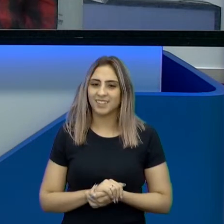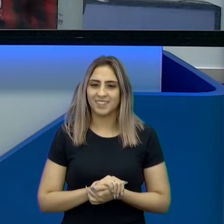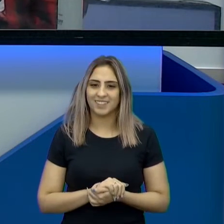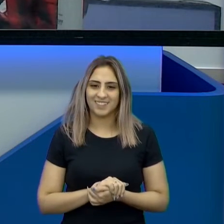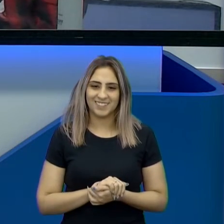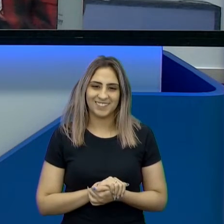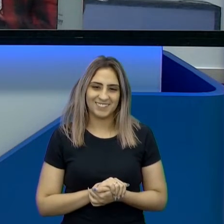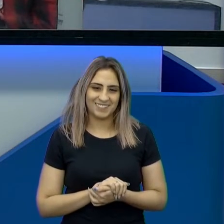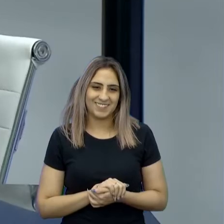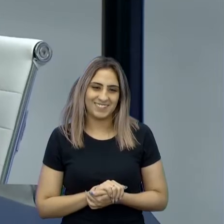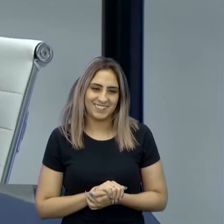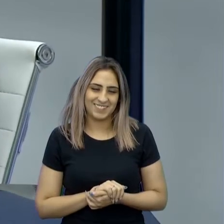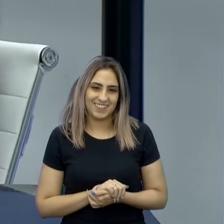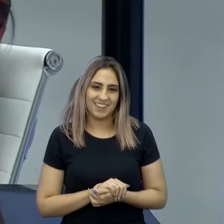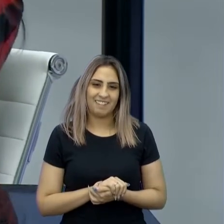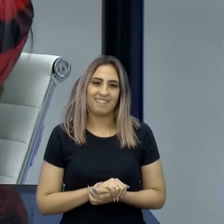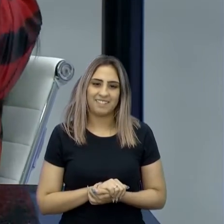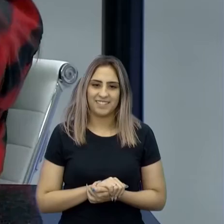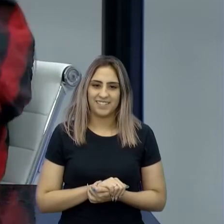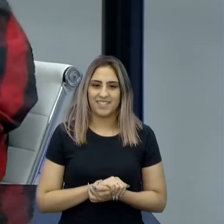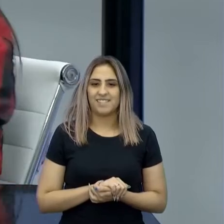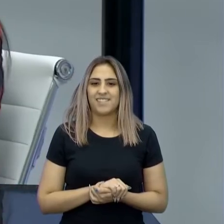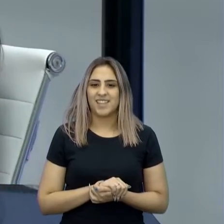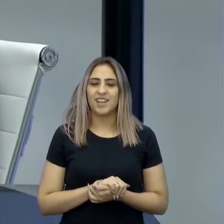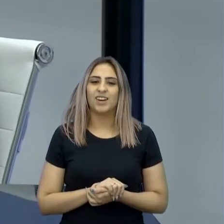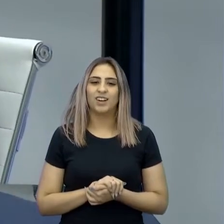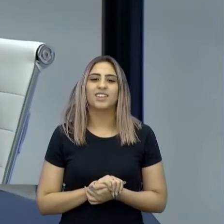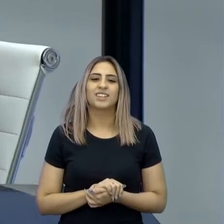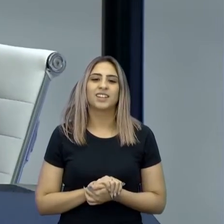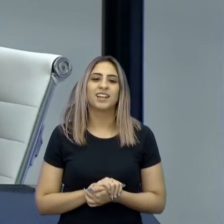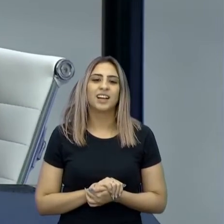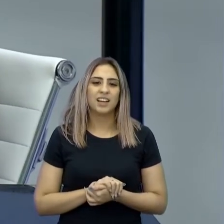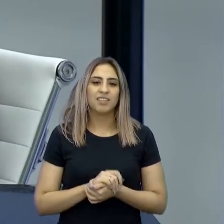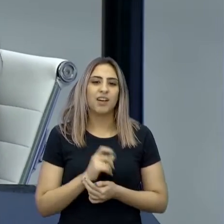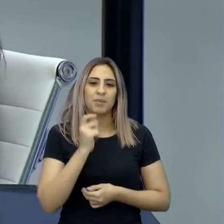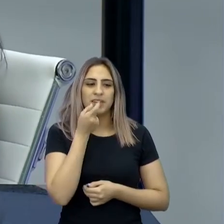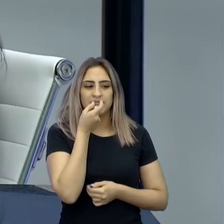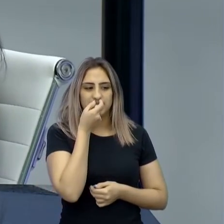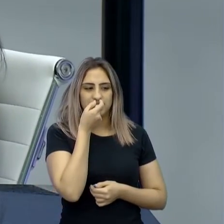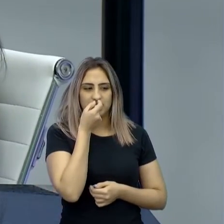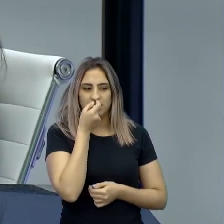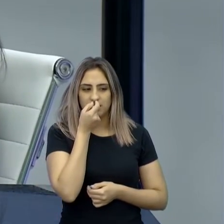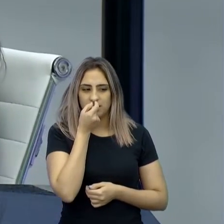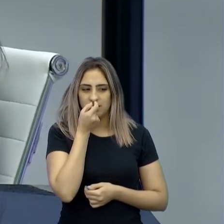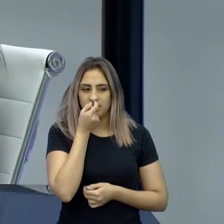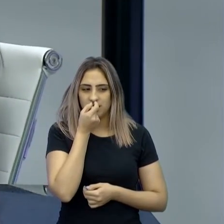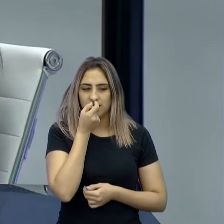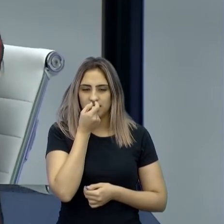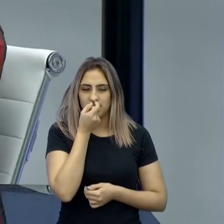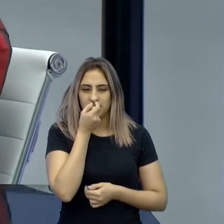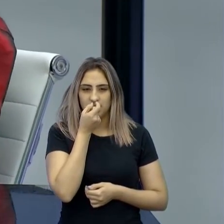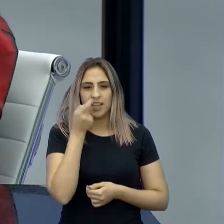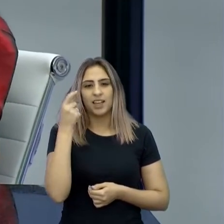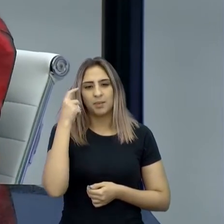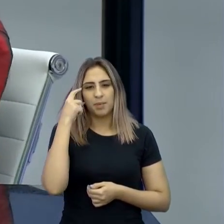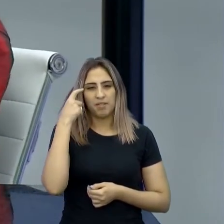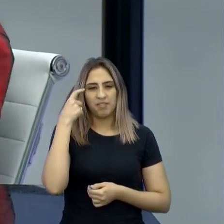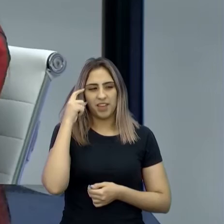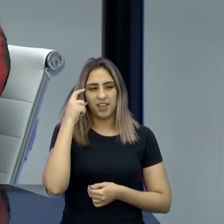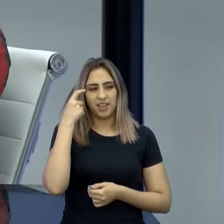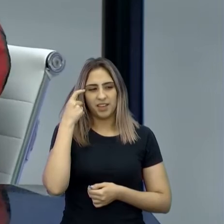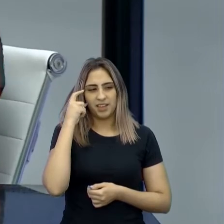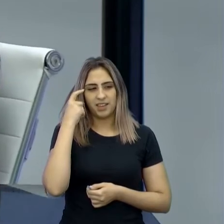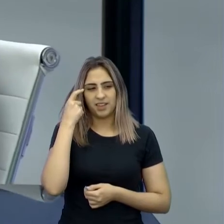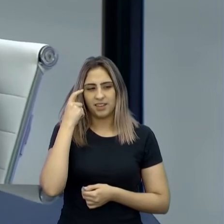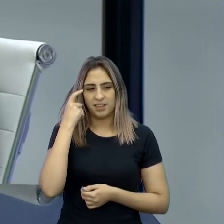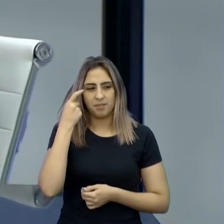Não, eu acho que de dica, né, é realmente... eu acho que se tornar